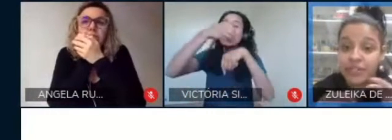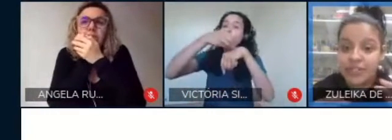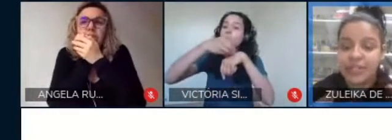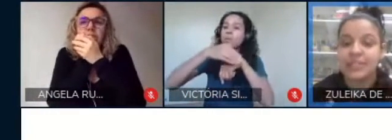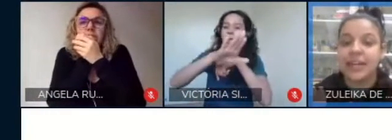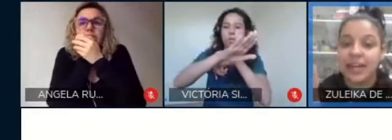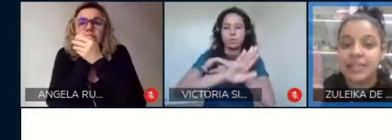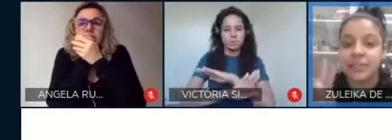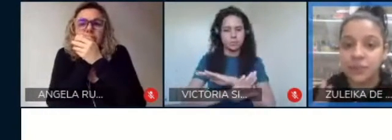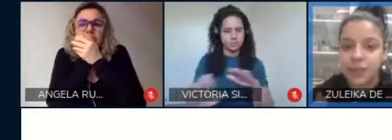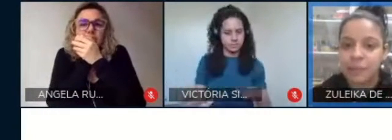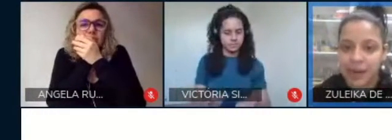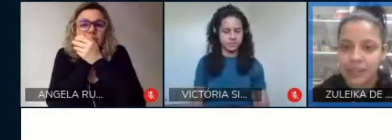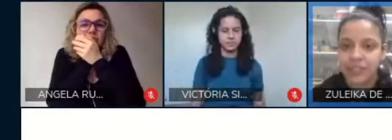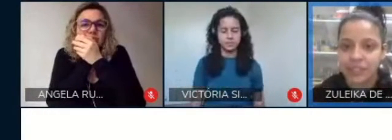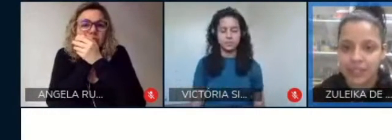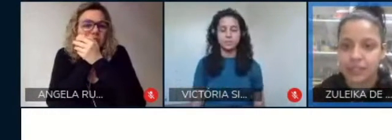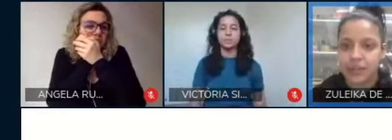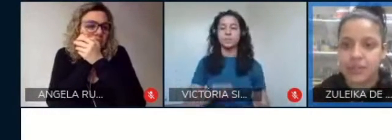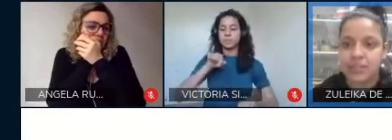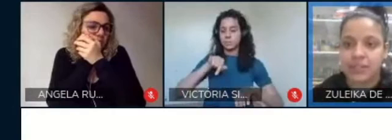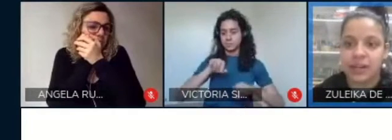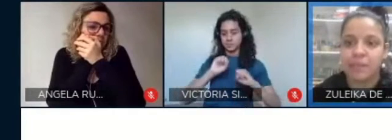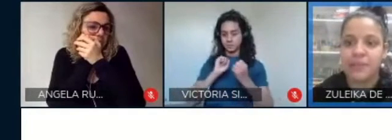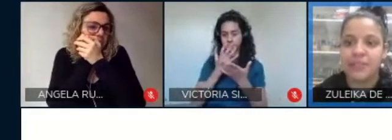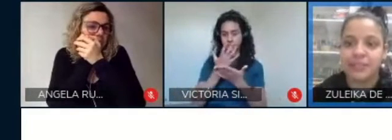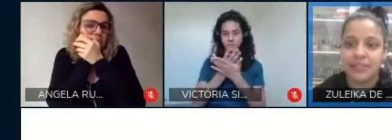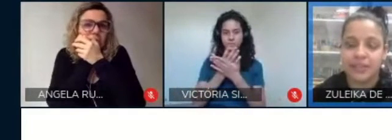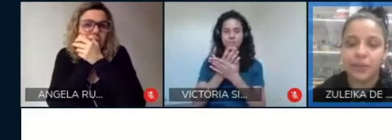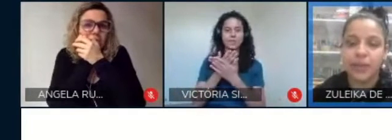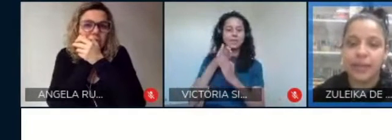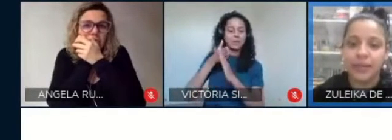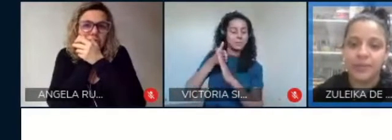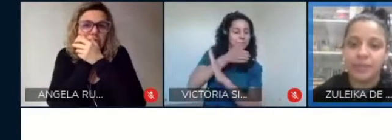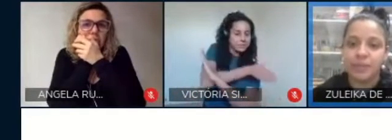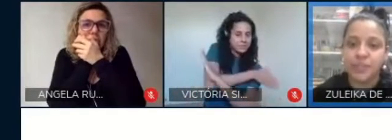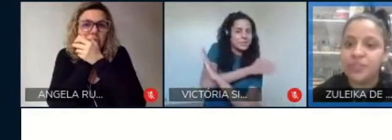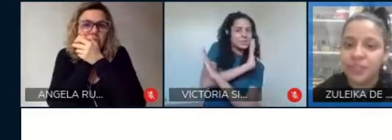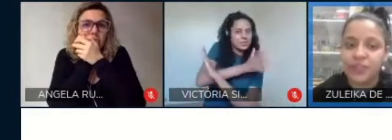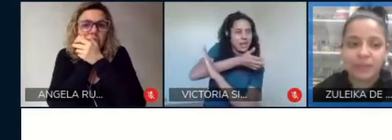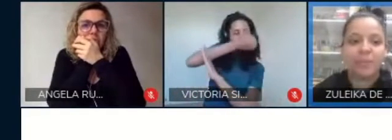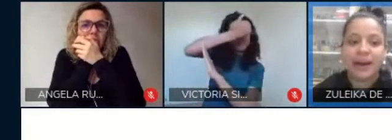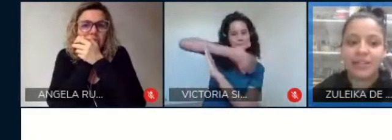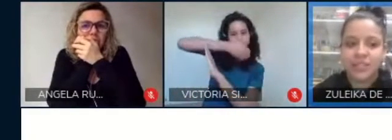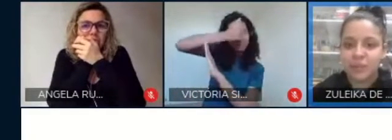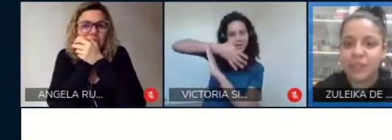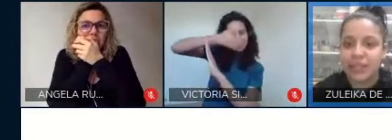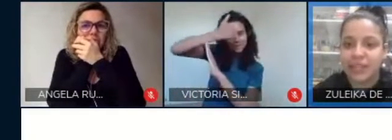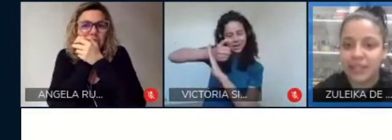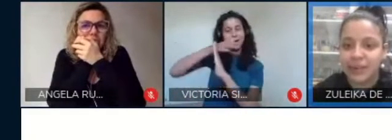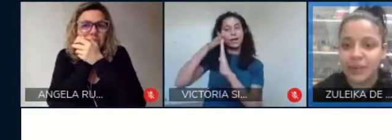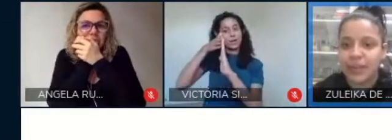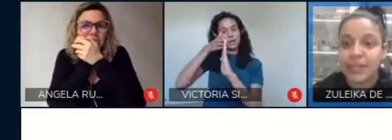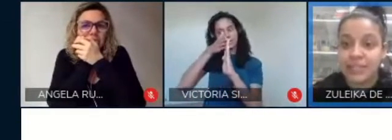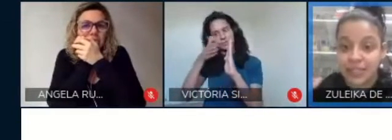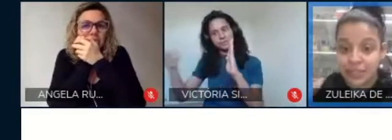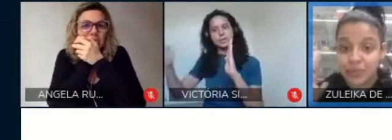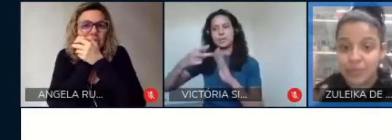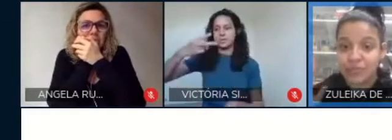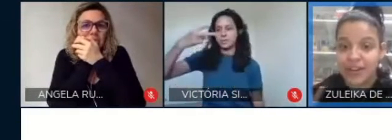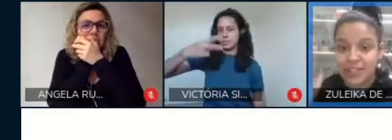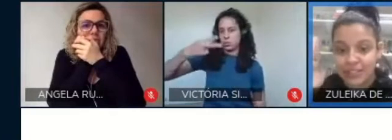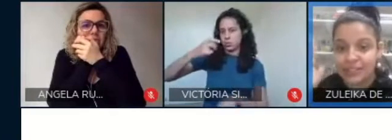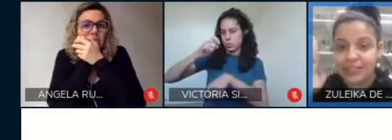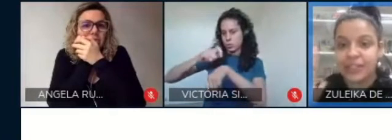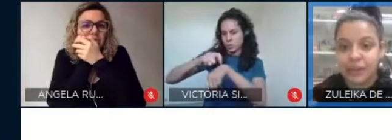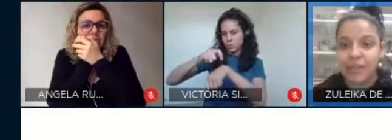Depois que eu fiz, essa é a segunda parte, né, da nossa apresentação. Eu sempre divido em partes, porque